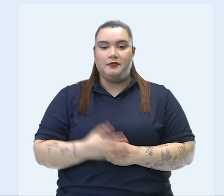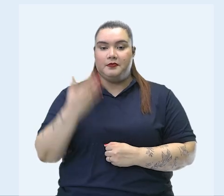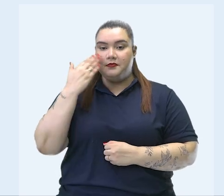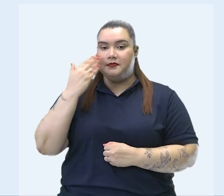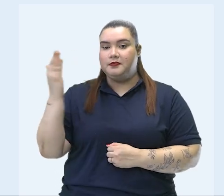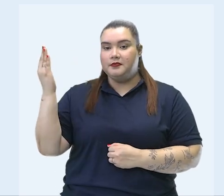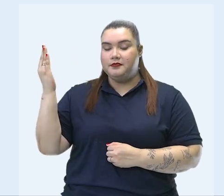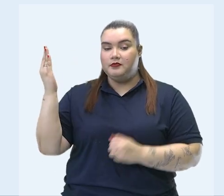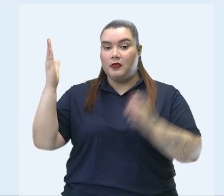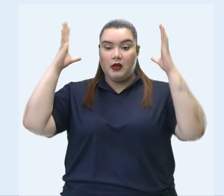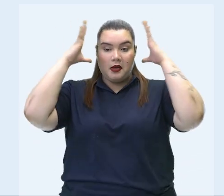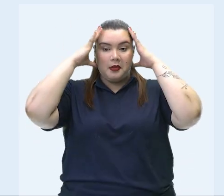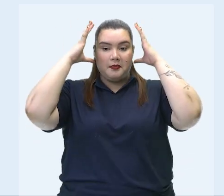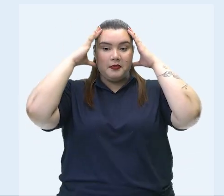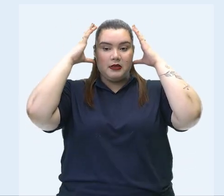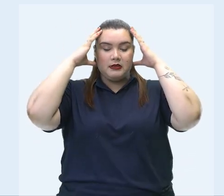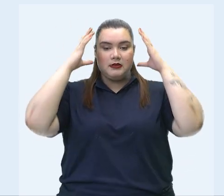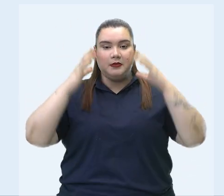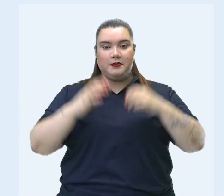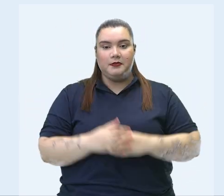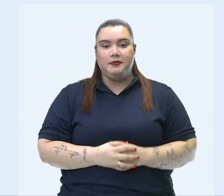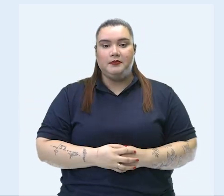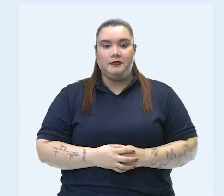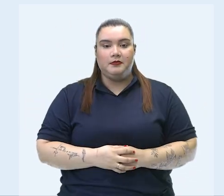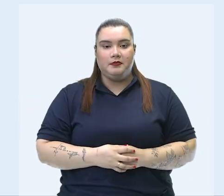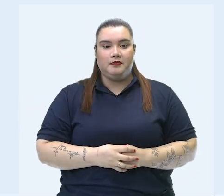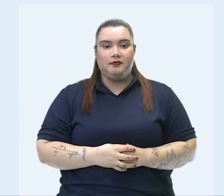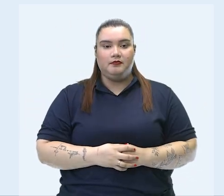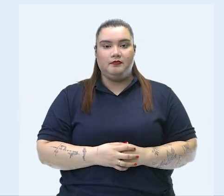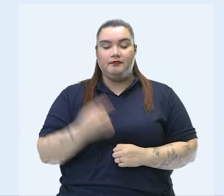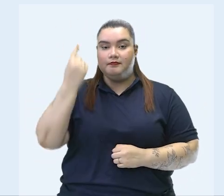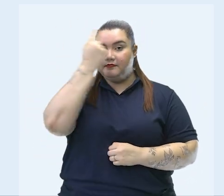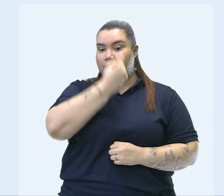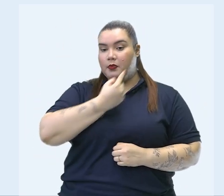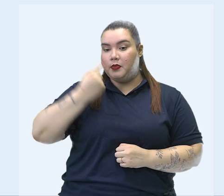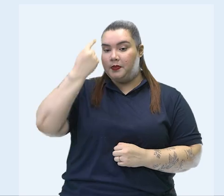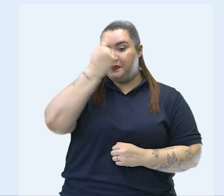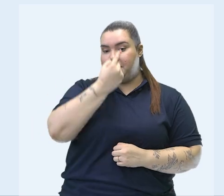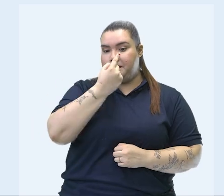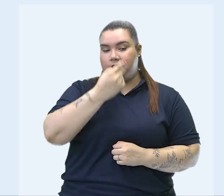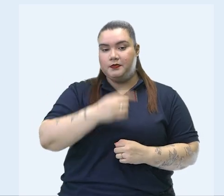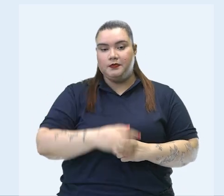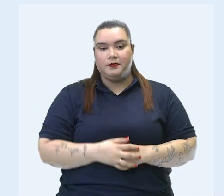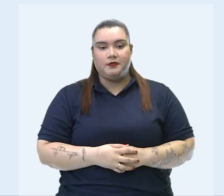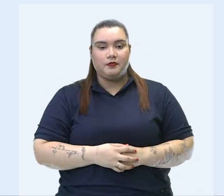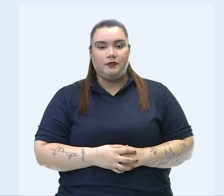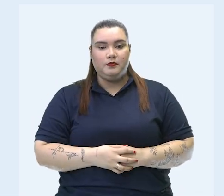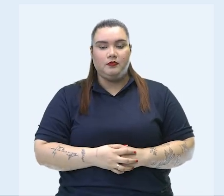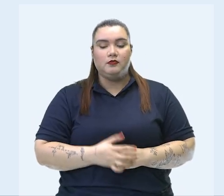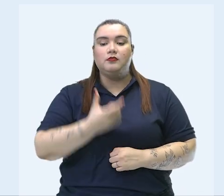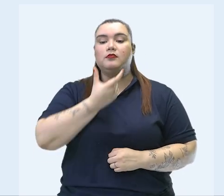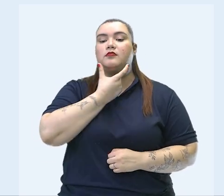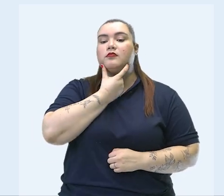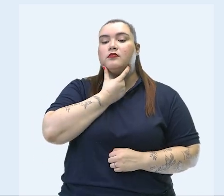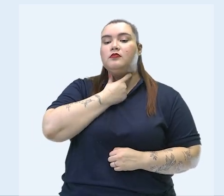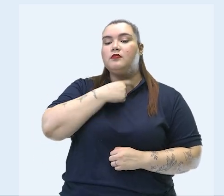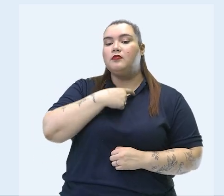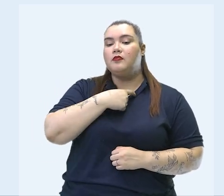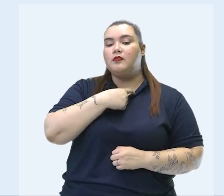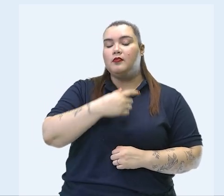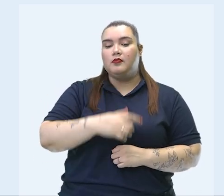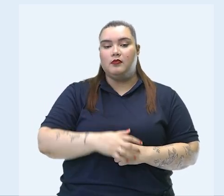Head, cabeça. Face, rosto. Neck,